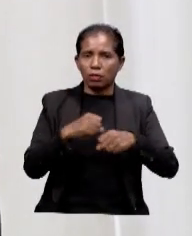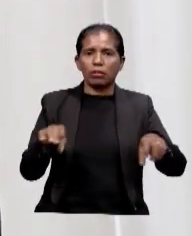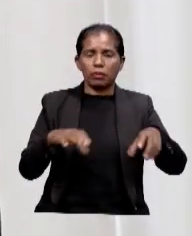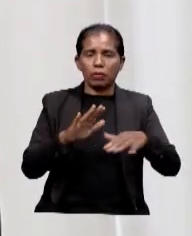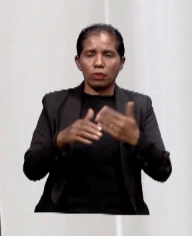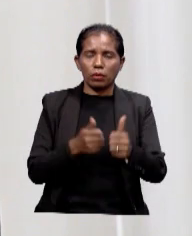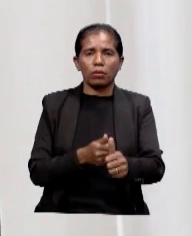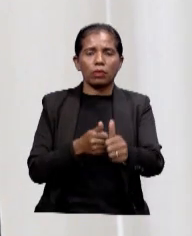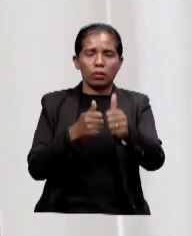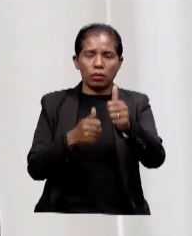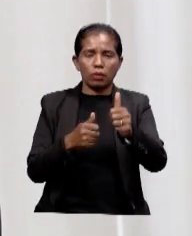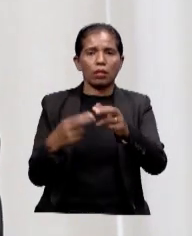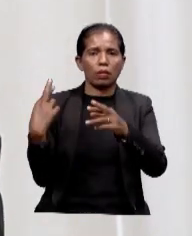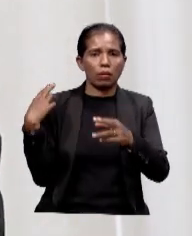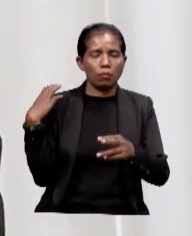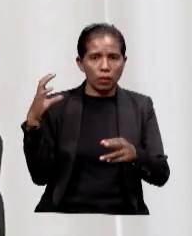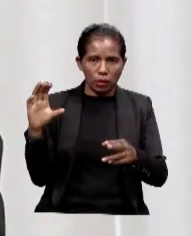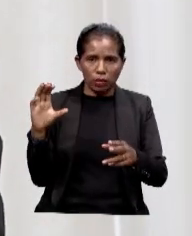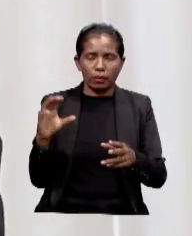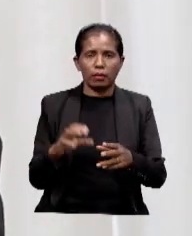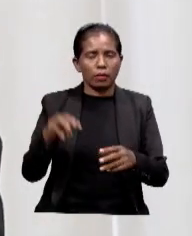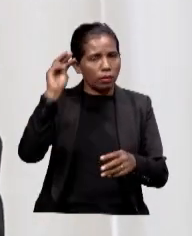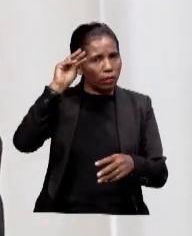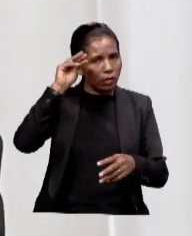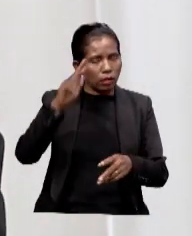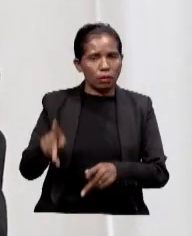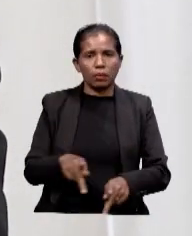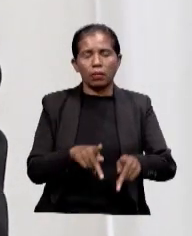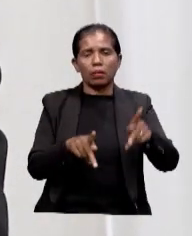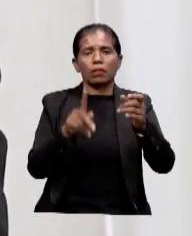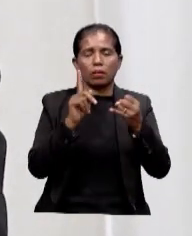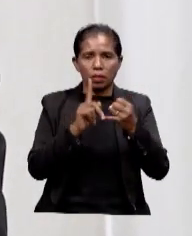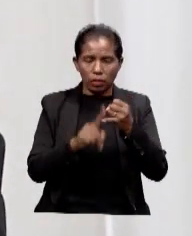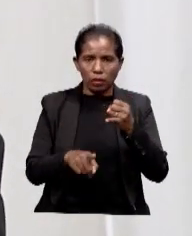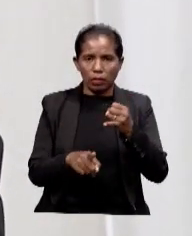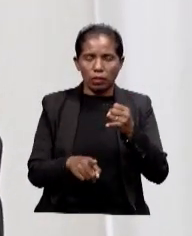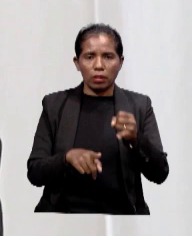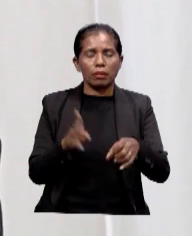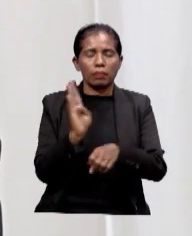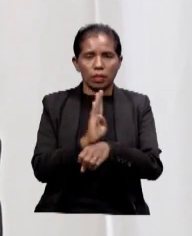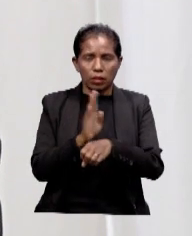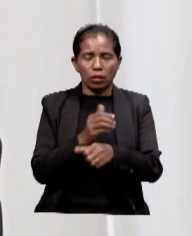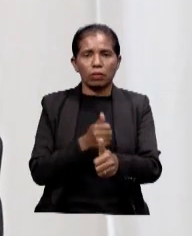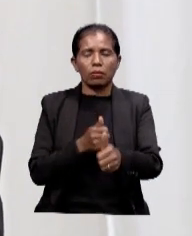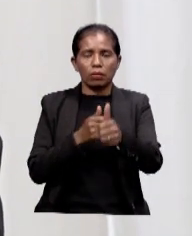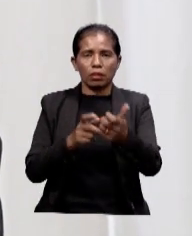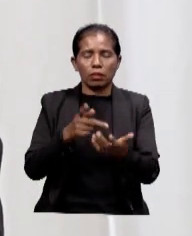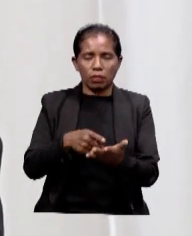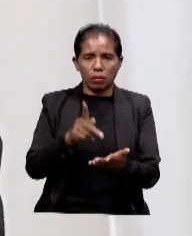tuer competência. Ministério Público NIA e Cusmai infratorcida, cumpre duni, selo coima.